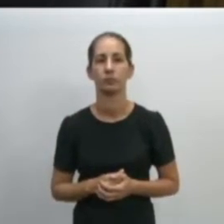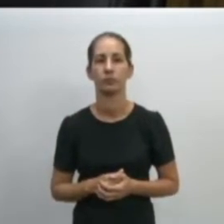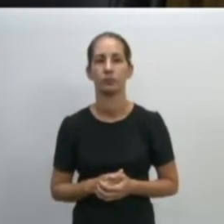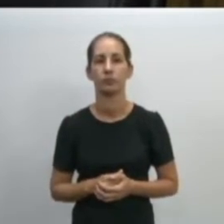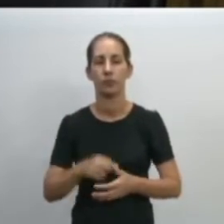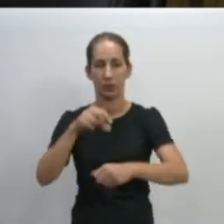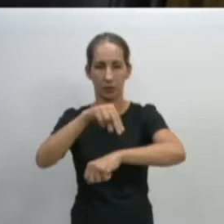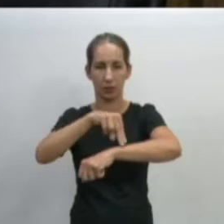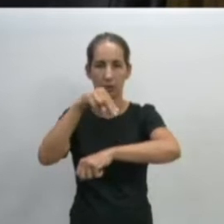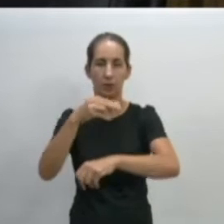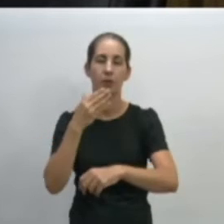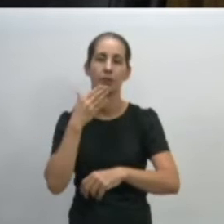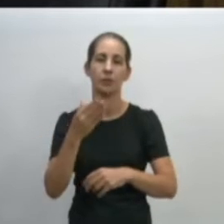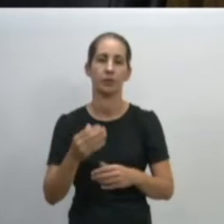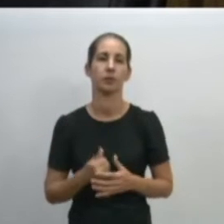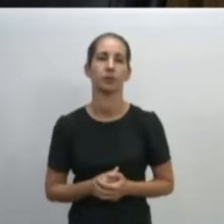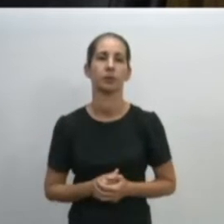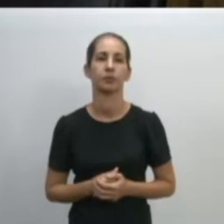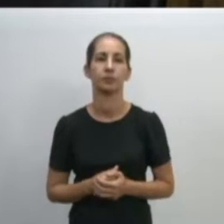Vereadora Nina Souza requer